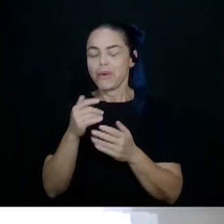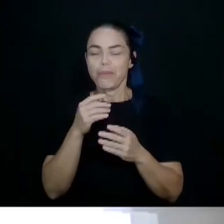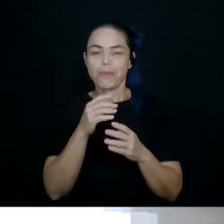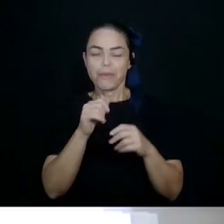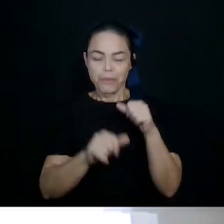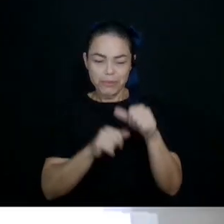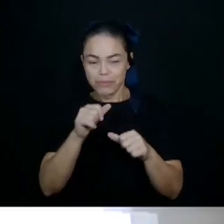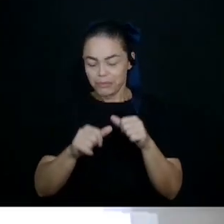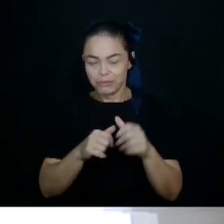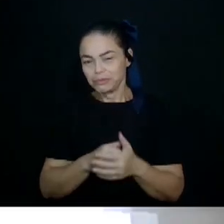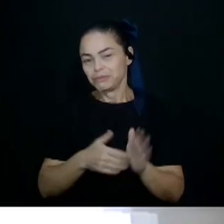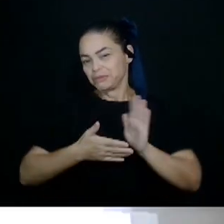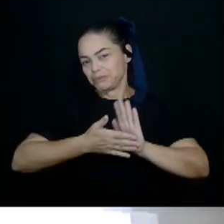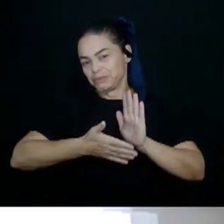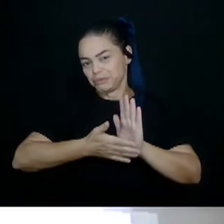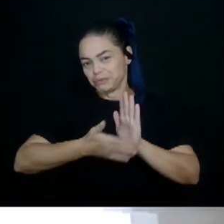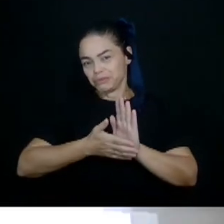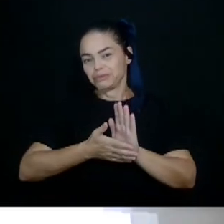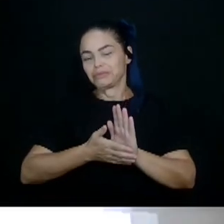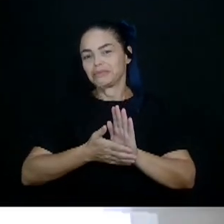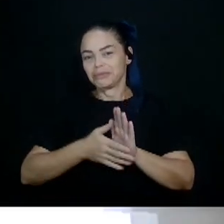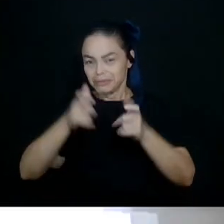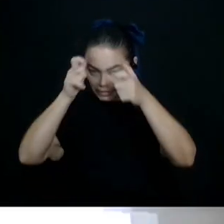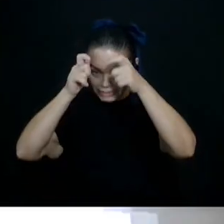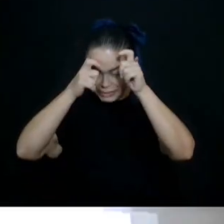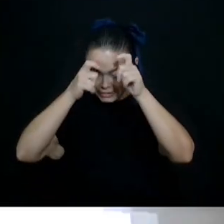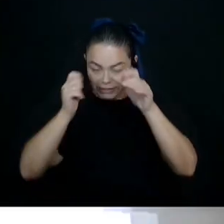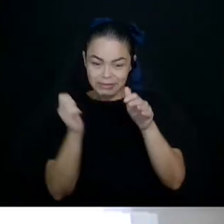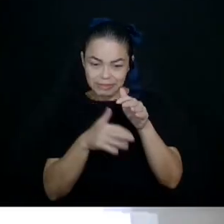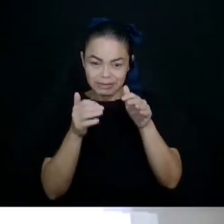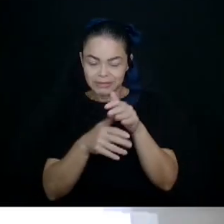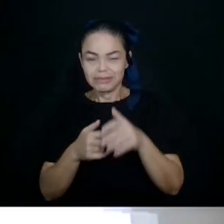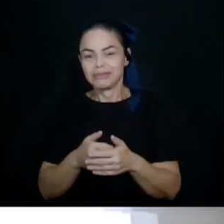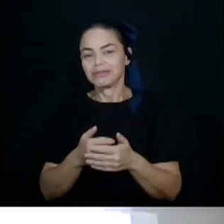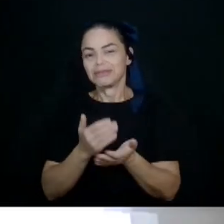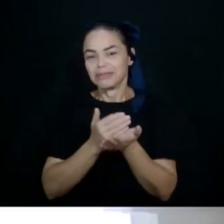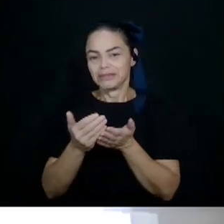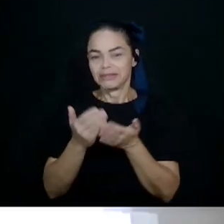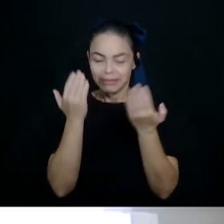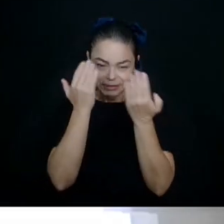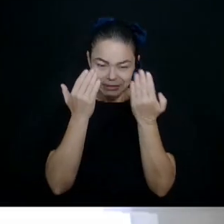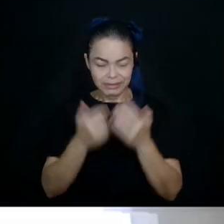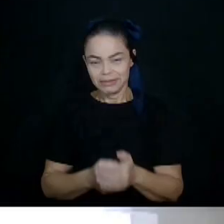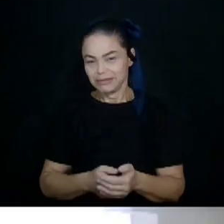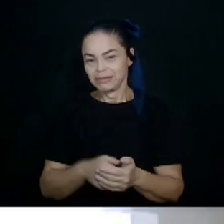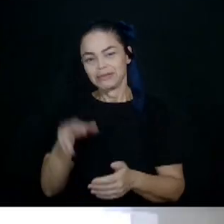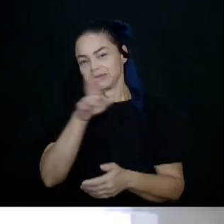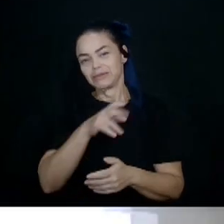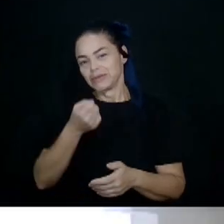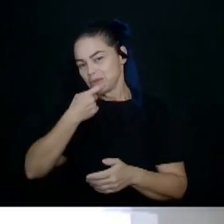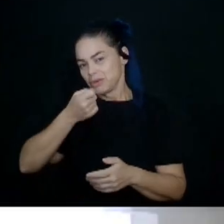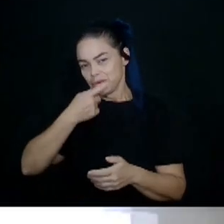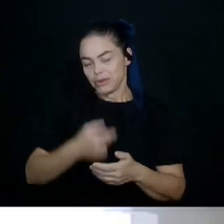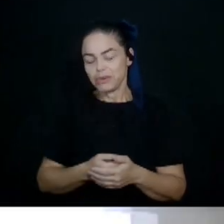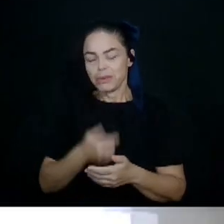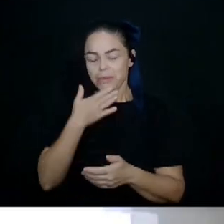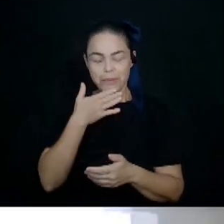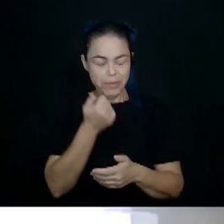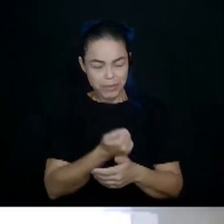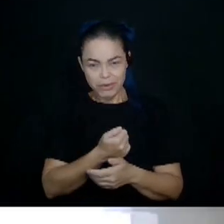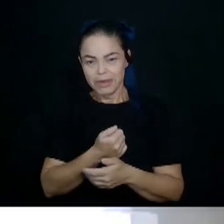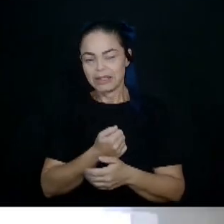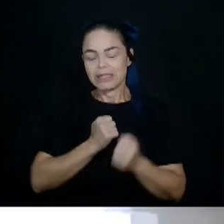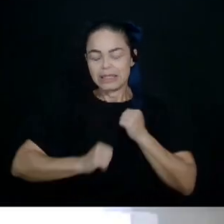proposta, quando uma pessoa com transtorno de acumulação inicia um processo terapêutico, independente ou não do uso da medicação para minimizar o nível de